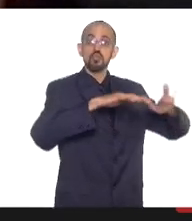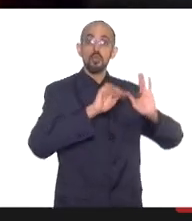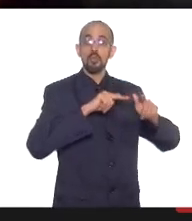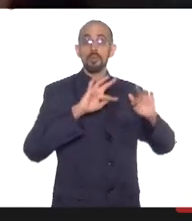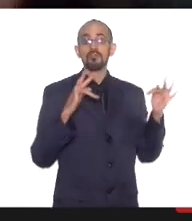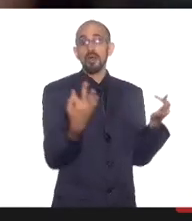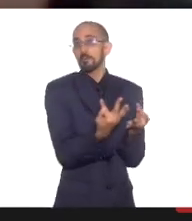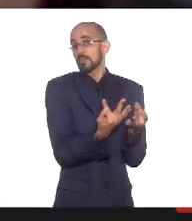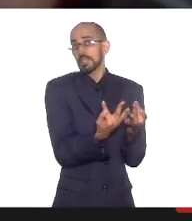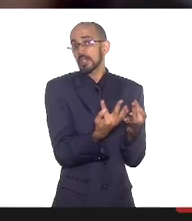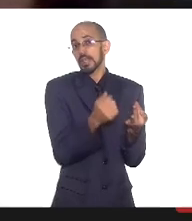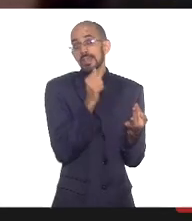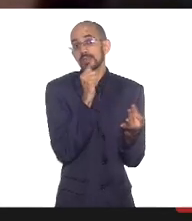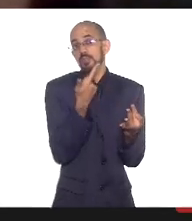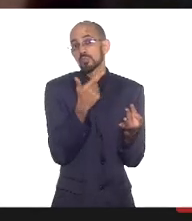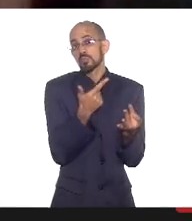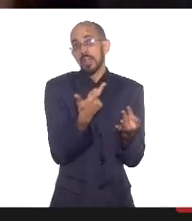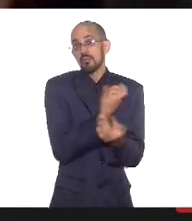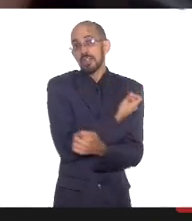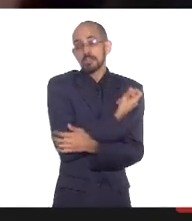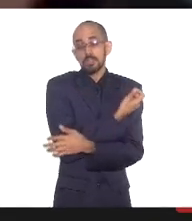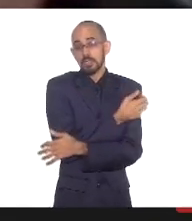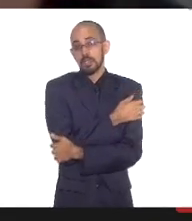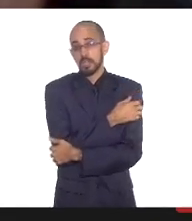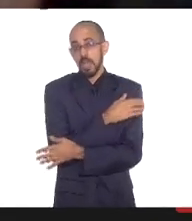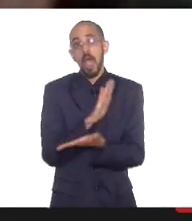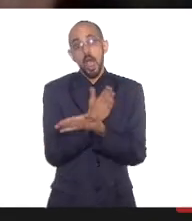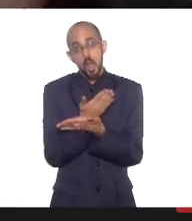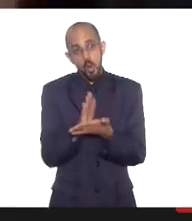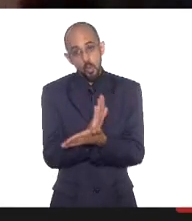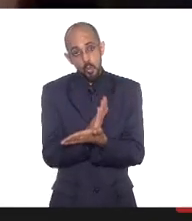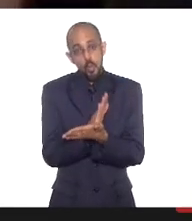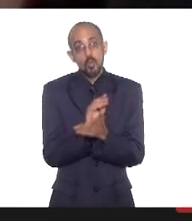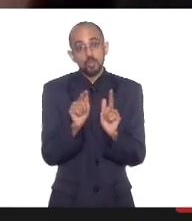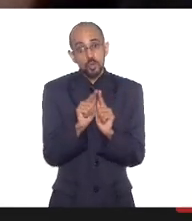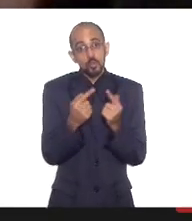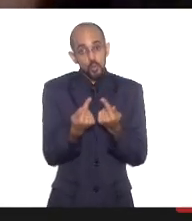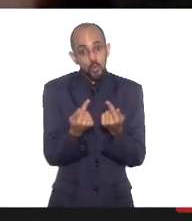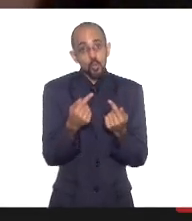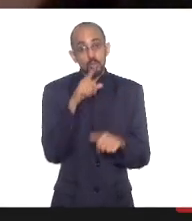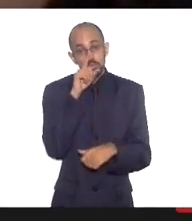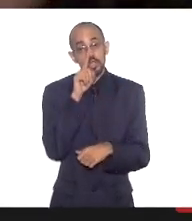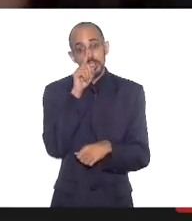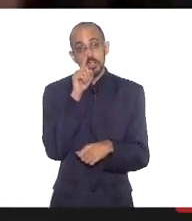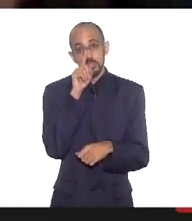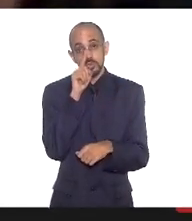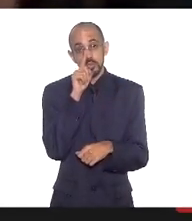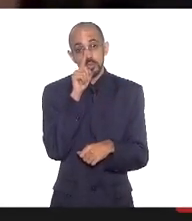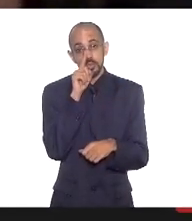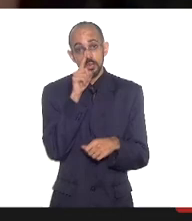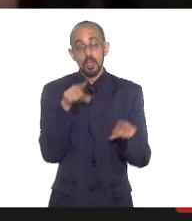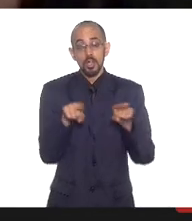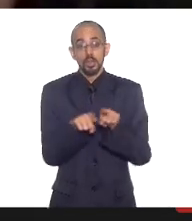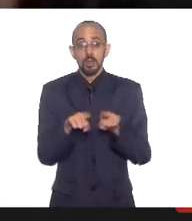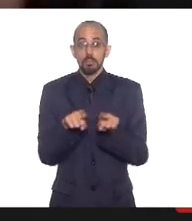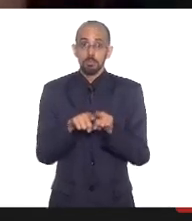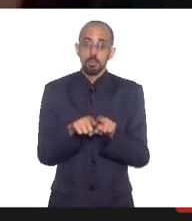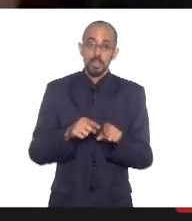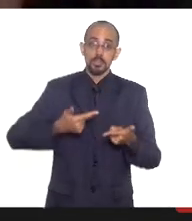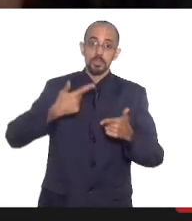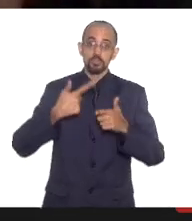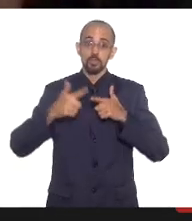paz com a voz que não foram vacinados alguns até com um grupo de risco é Também estamos numa situação